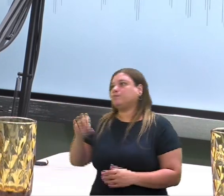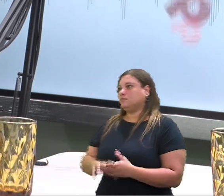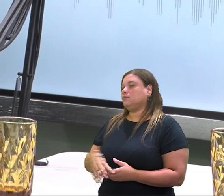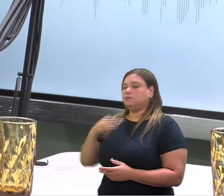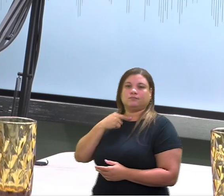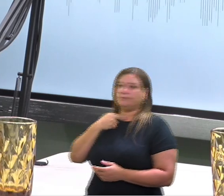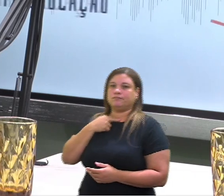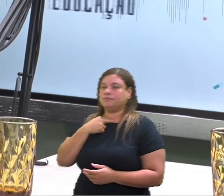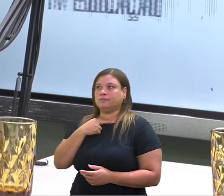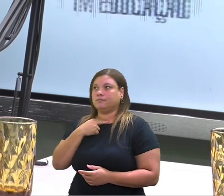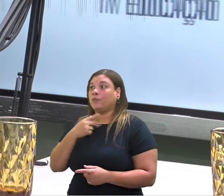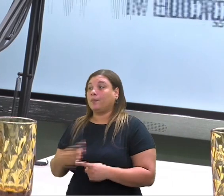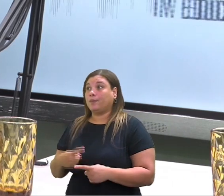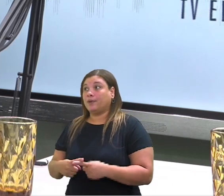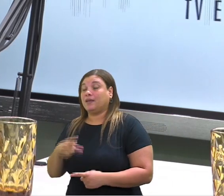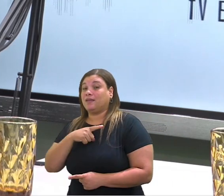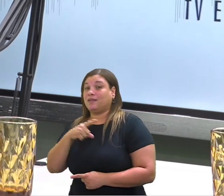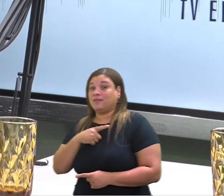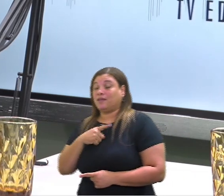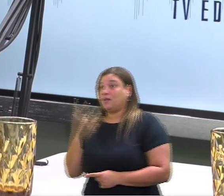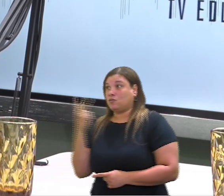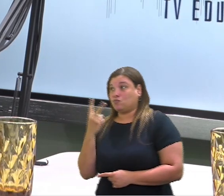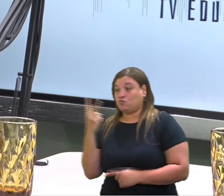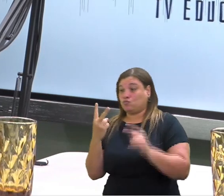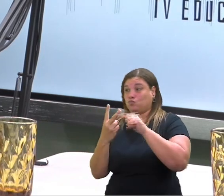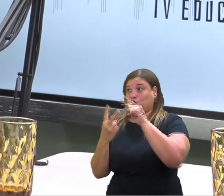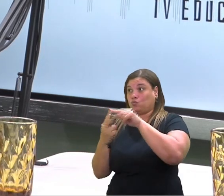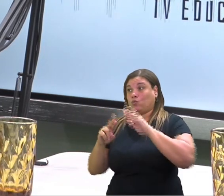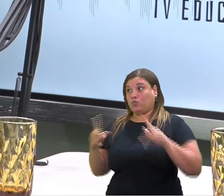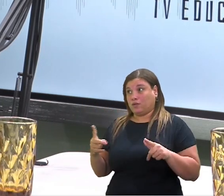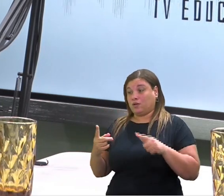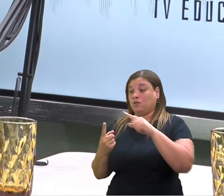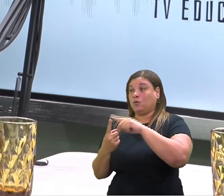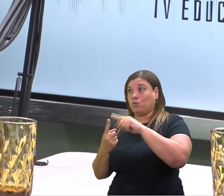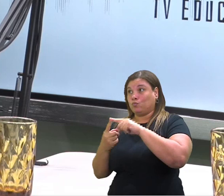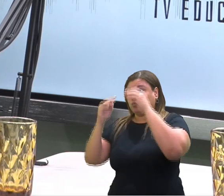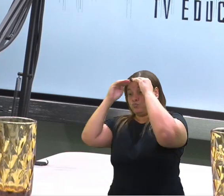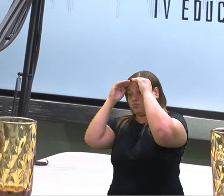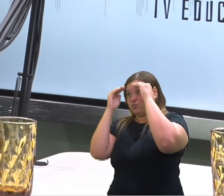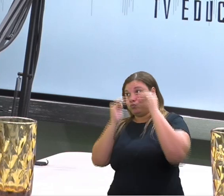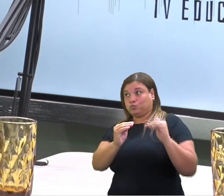desrespeito e o que é desacato. Igual diz, nós temos sanções administrativas. Uhum. Vamos dar um exemplo.